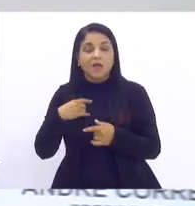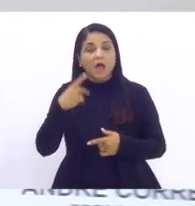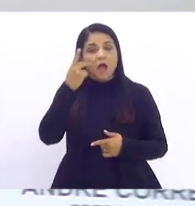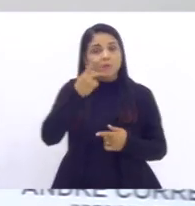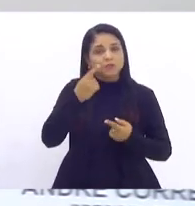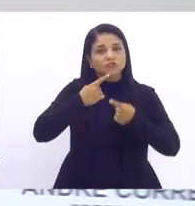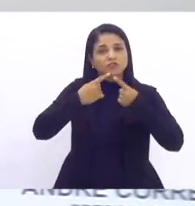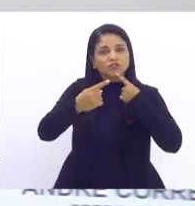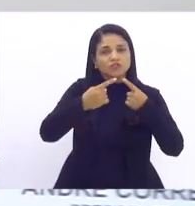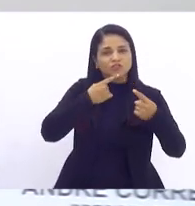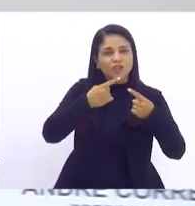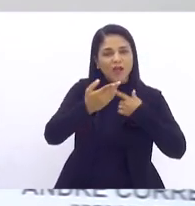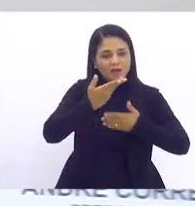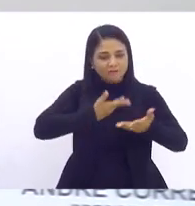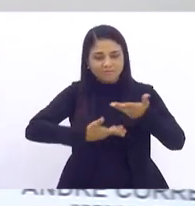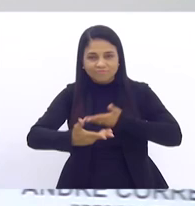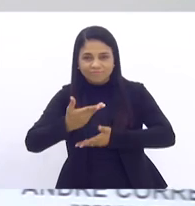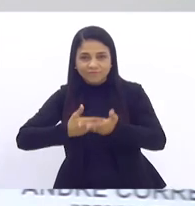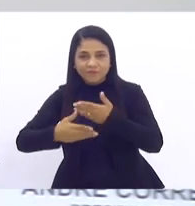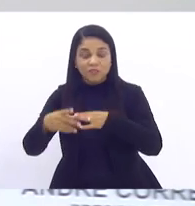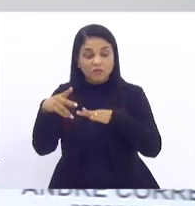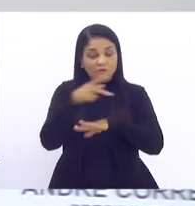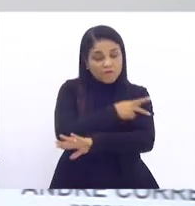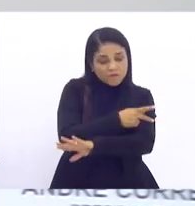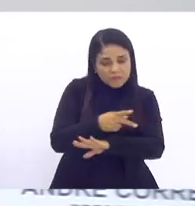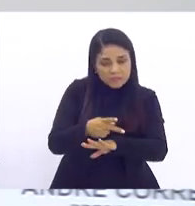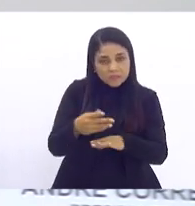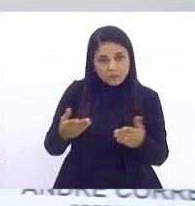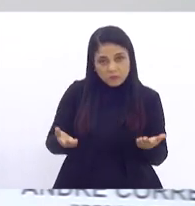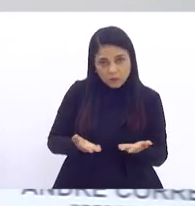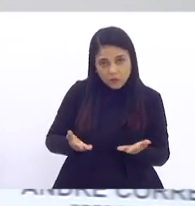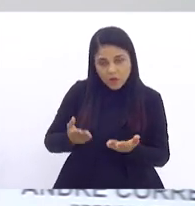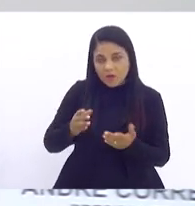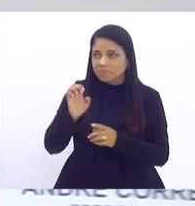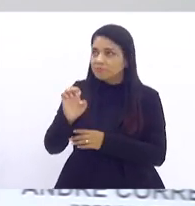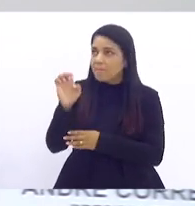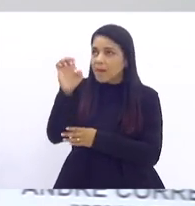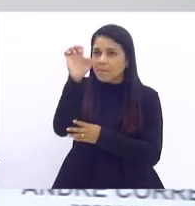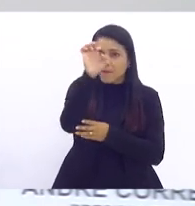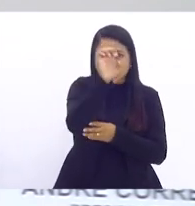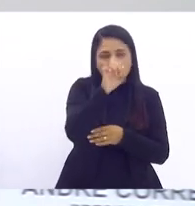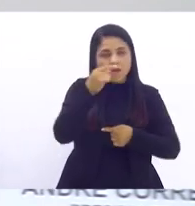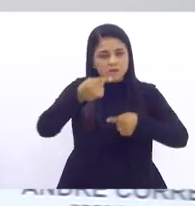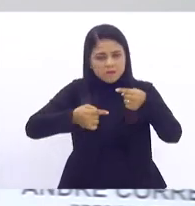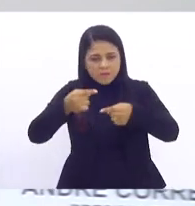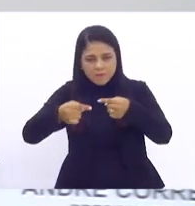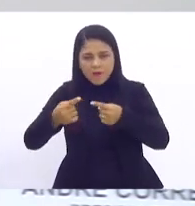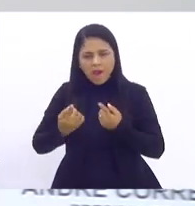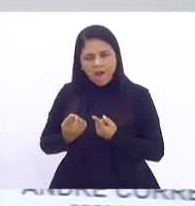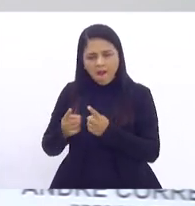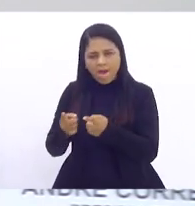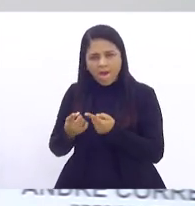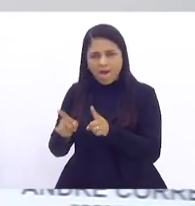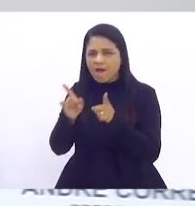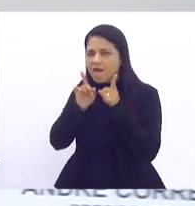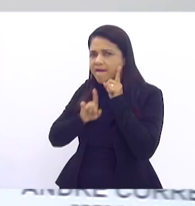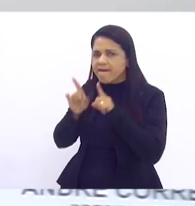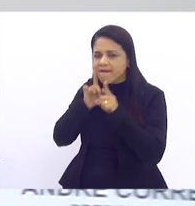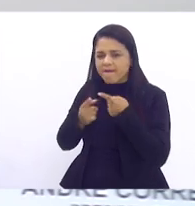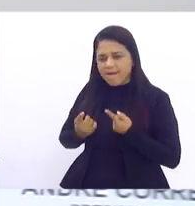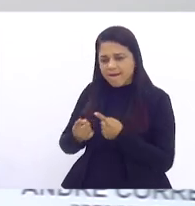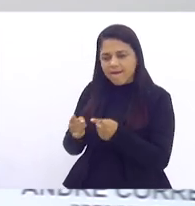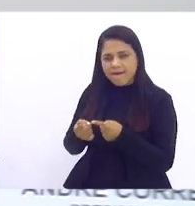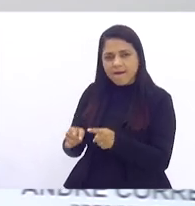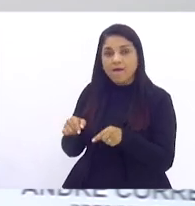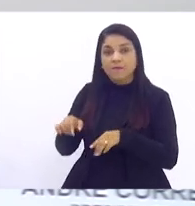diálogo e é por isso que a gente tá visitando os estados exatamente para fazer esse debate fazer essa provocação para que as pessoas possam